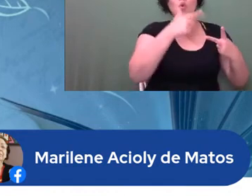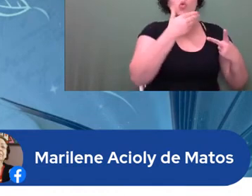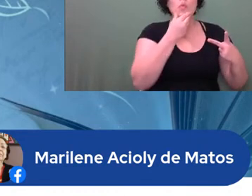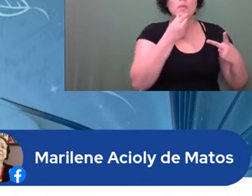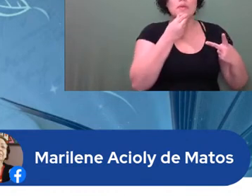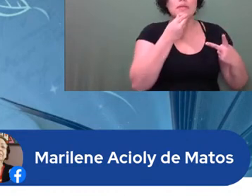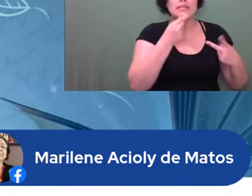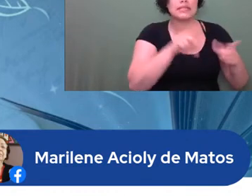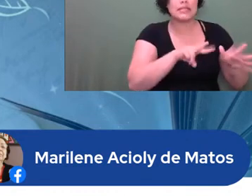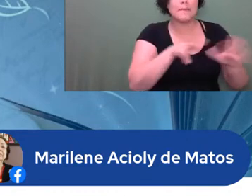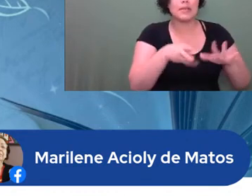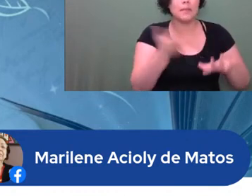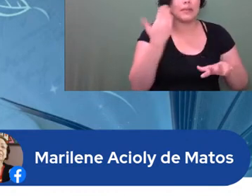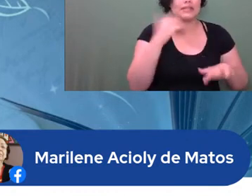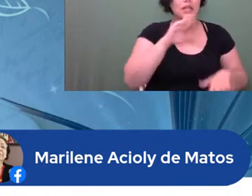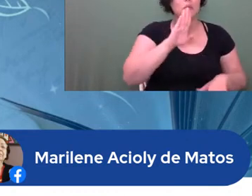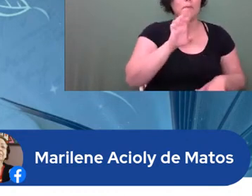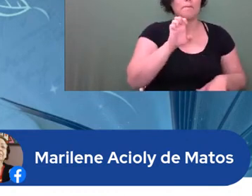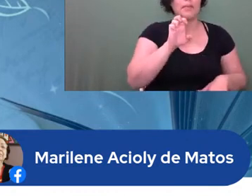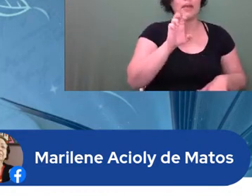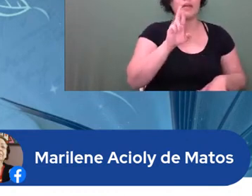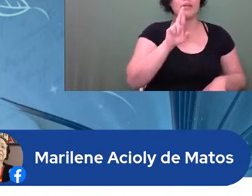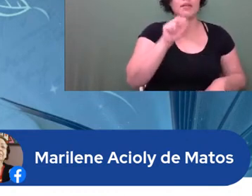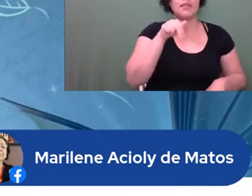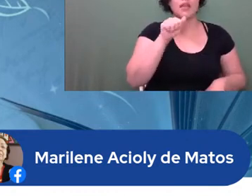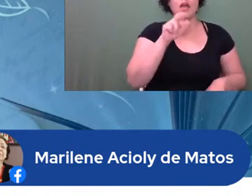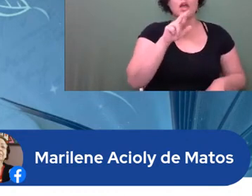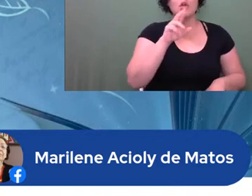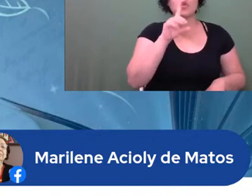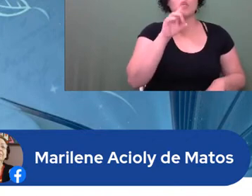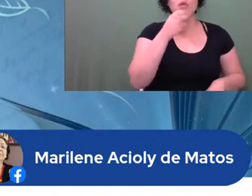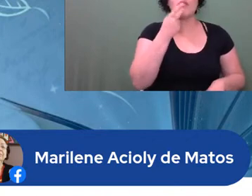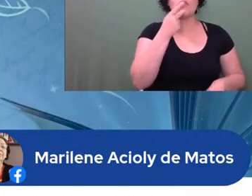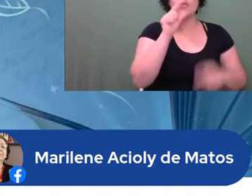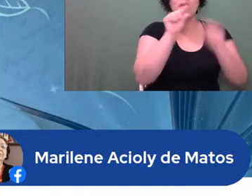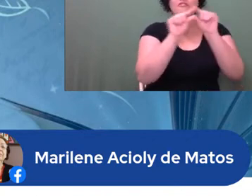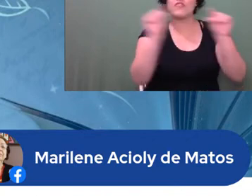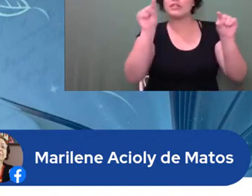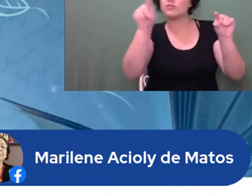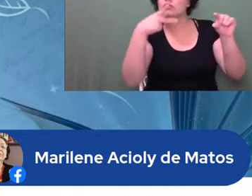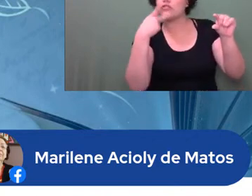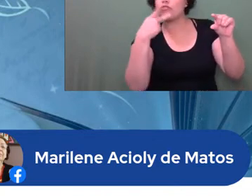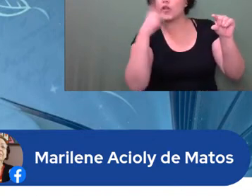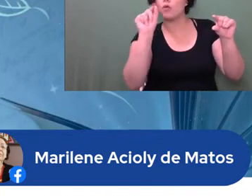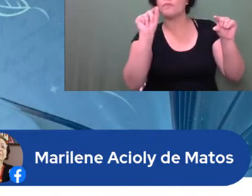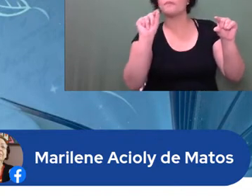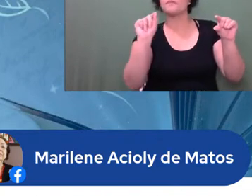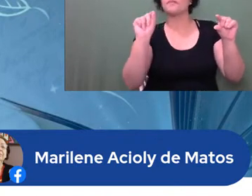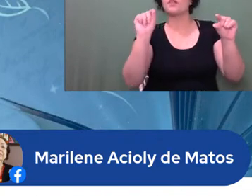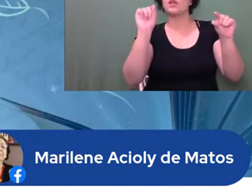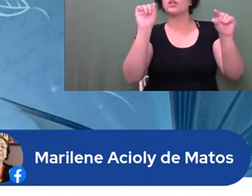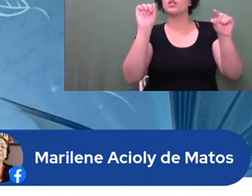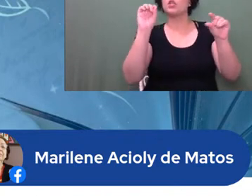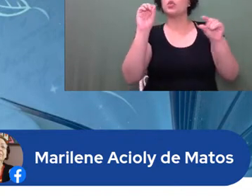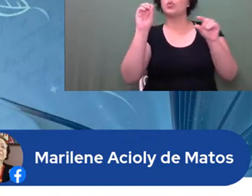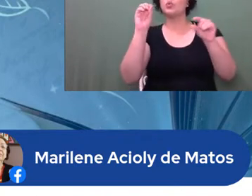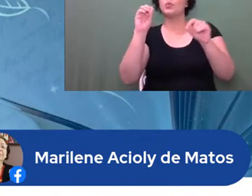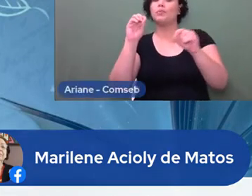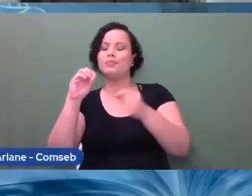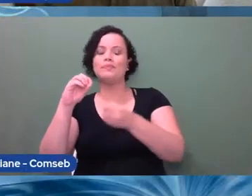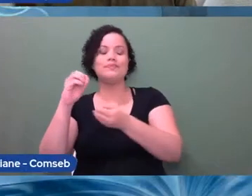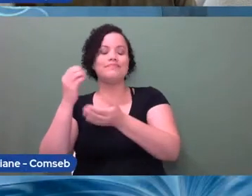Otacílio, é que ele recupera uma expressão que você utilizou, que o princípio espiritual ele vai